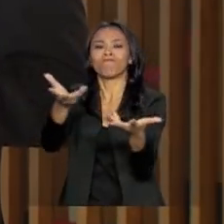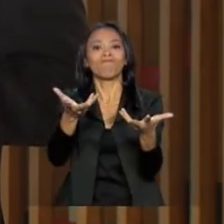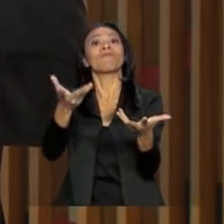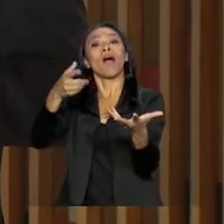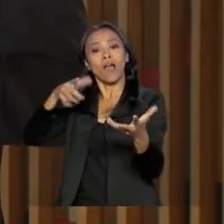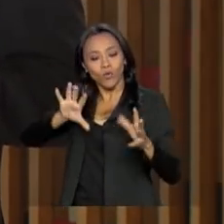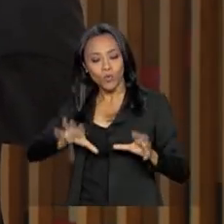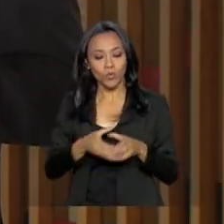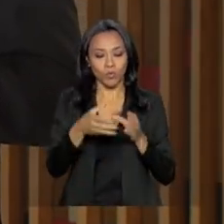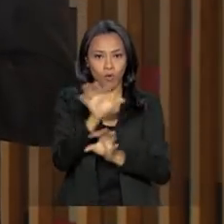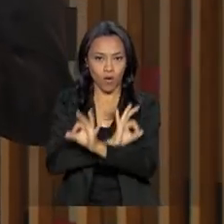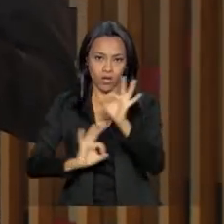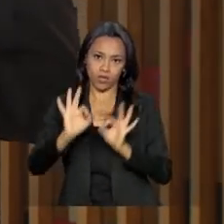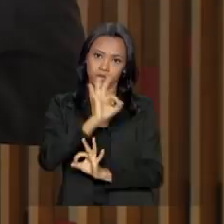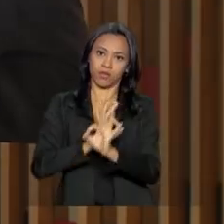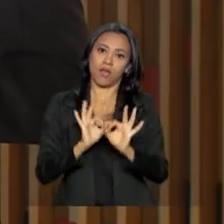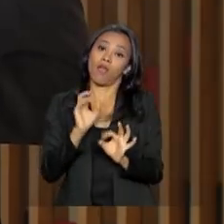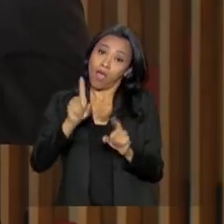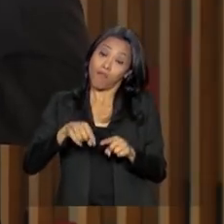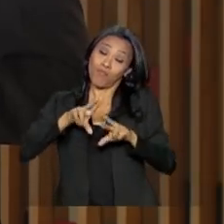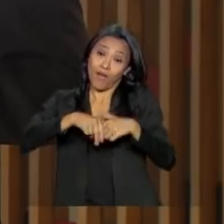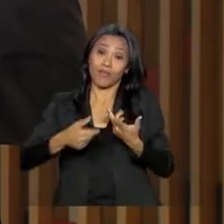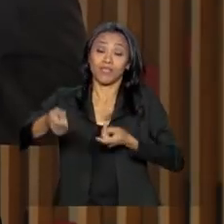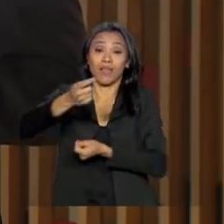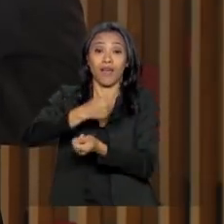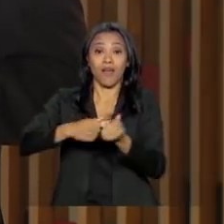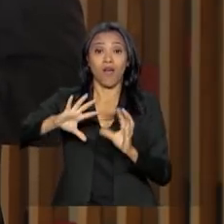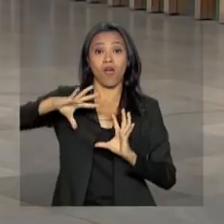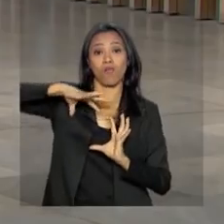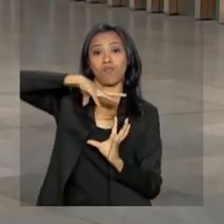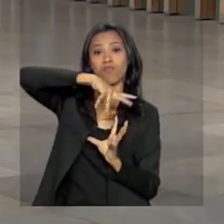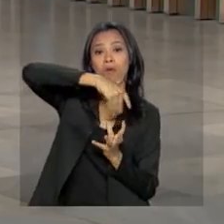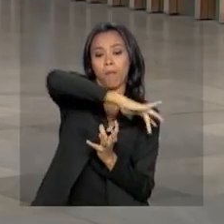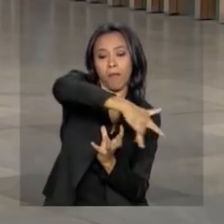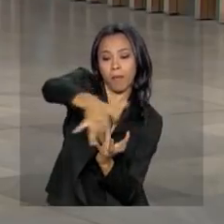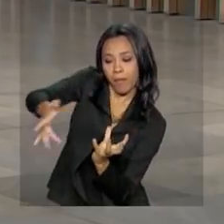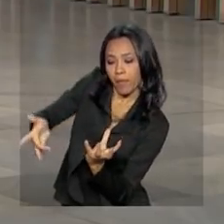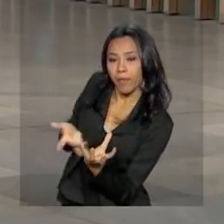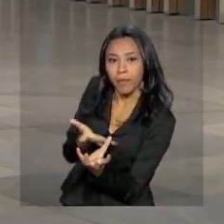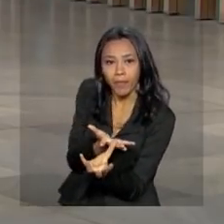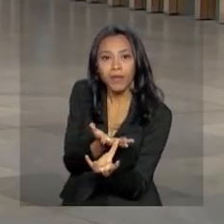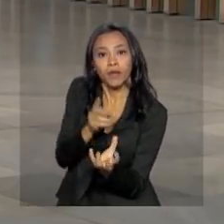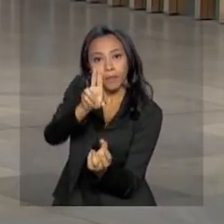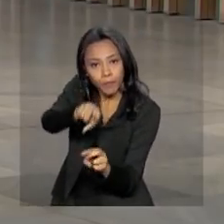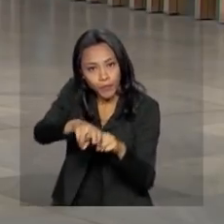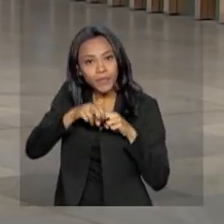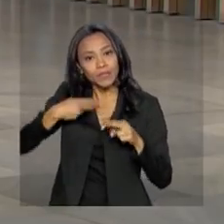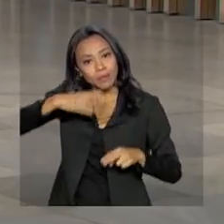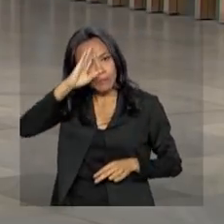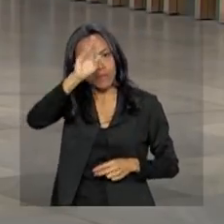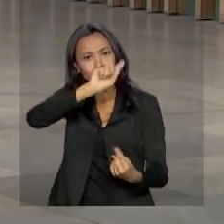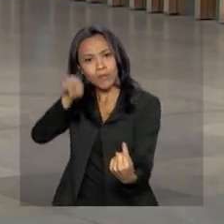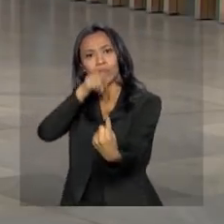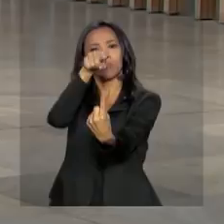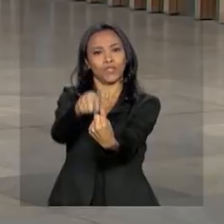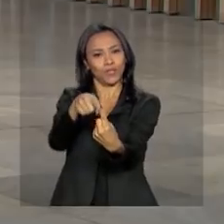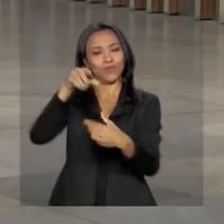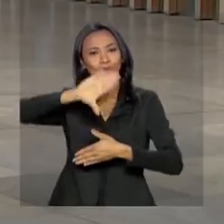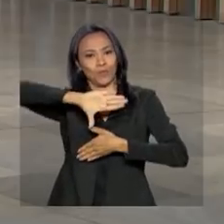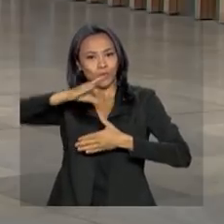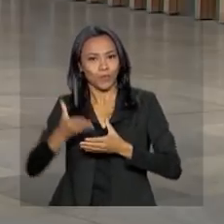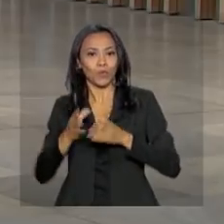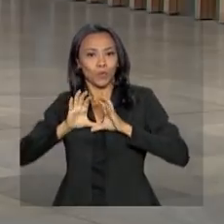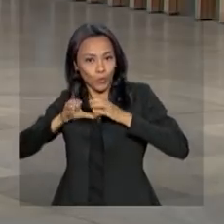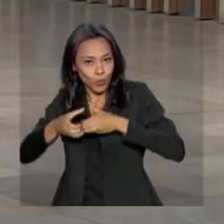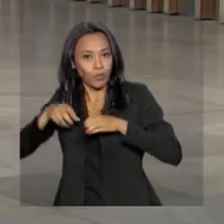fortemente impactado pela globalização dos mercados tanto que entre os principais objetivos do Mercosul